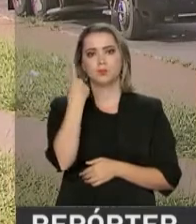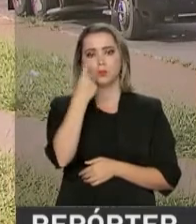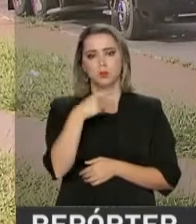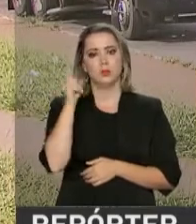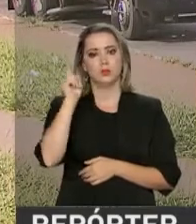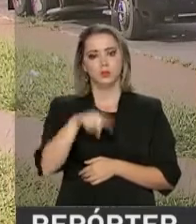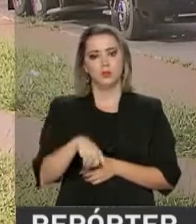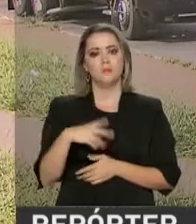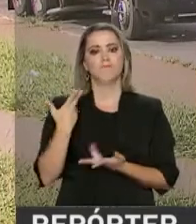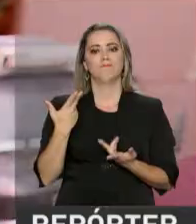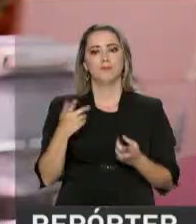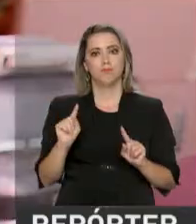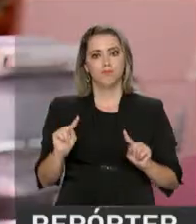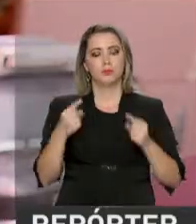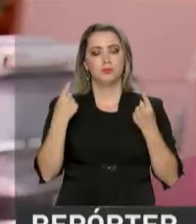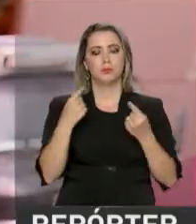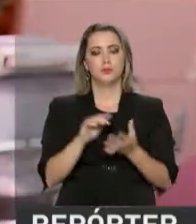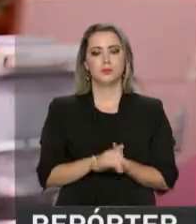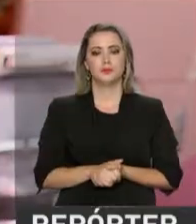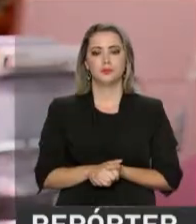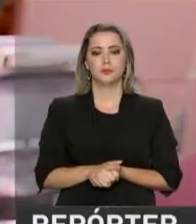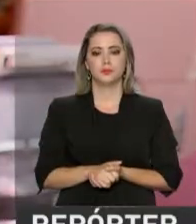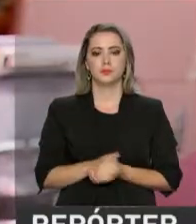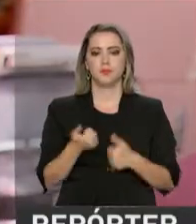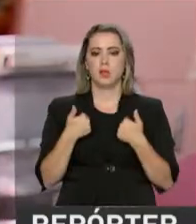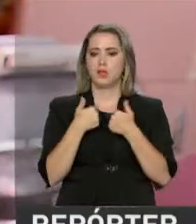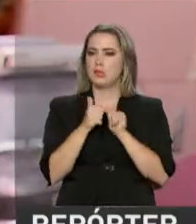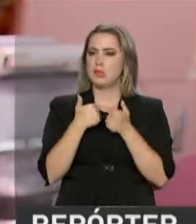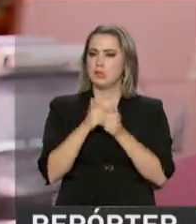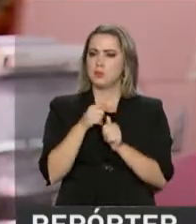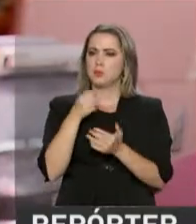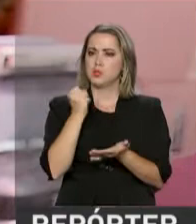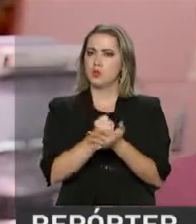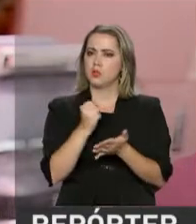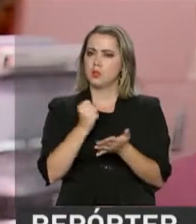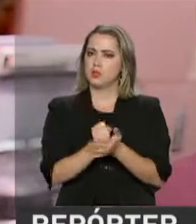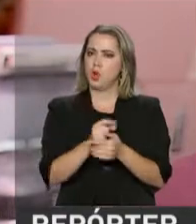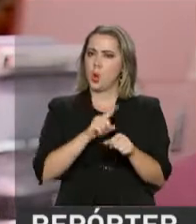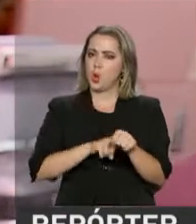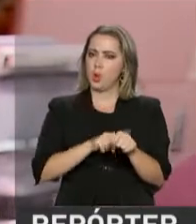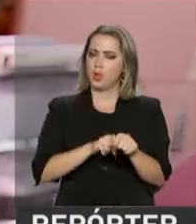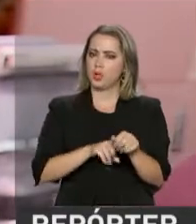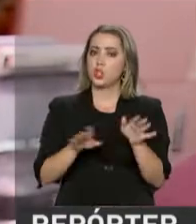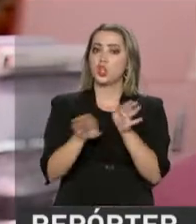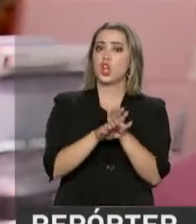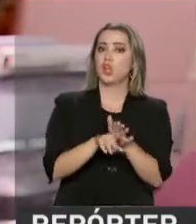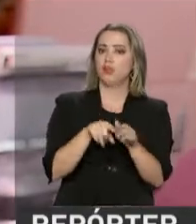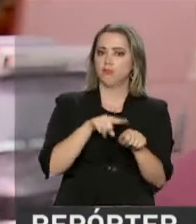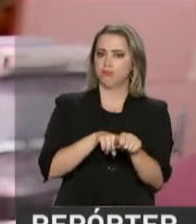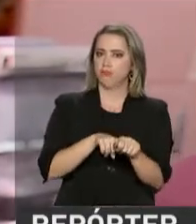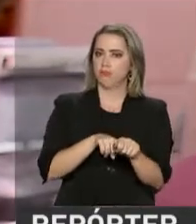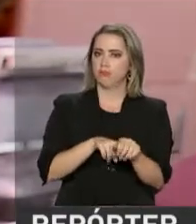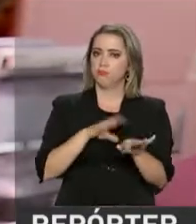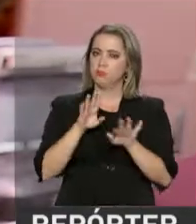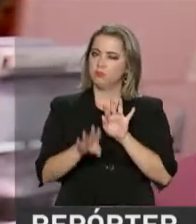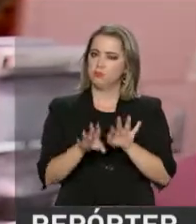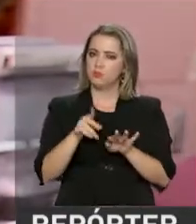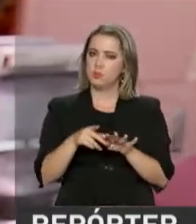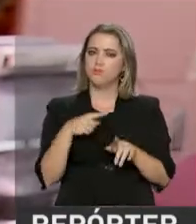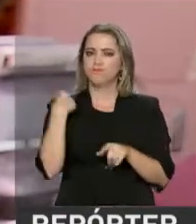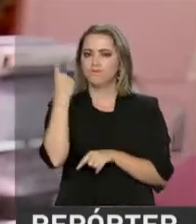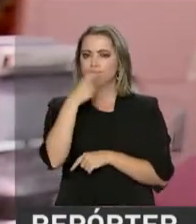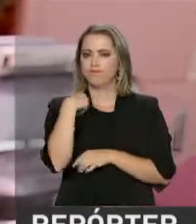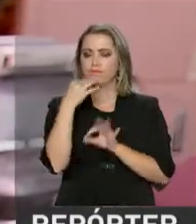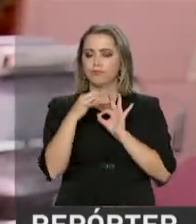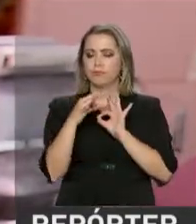ainda é um desafio o transportador quando você vai contratar a carga e impõe horários e entregar aí pensei vá à conta da